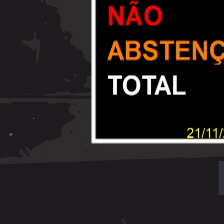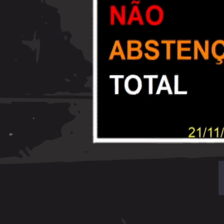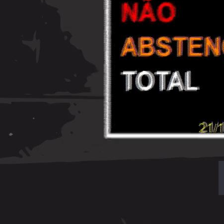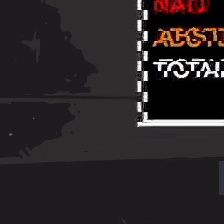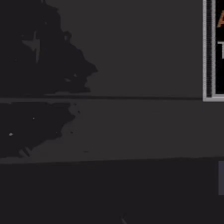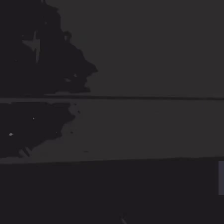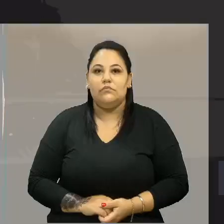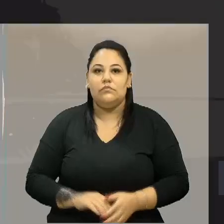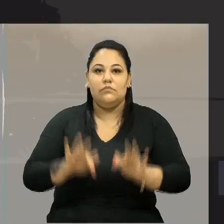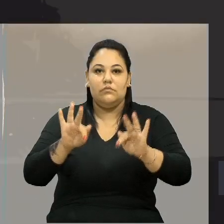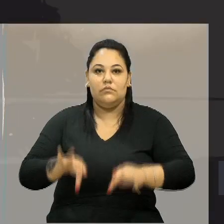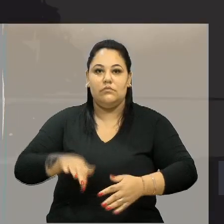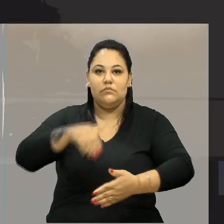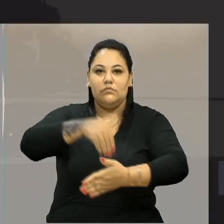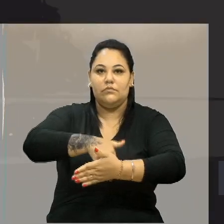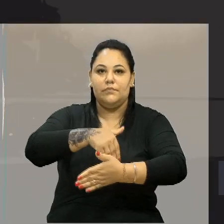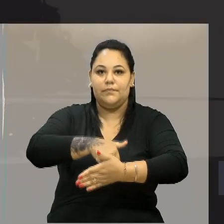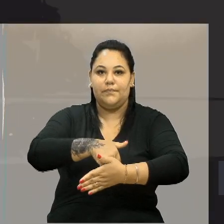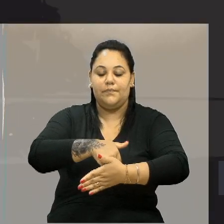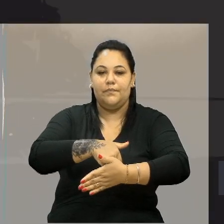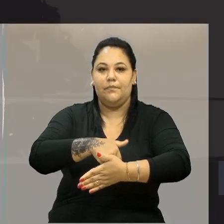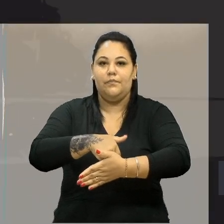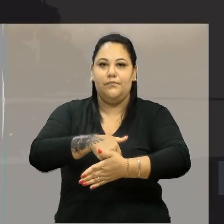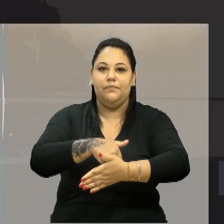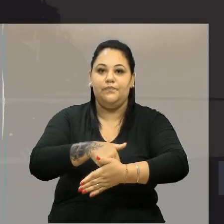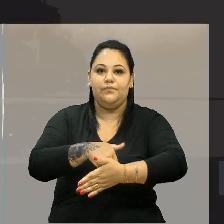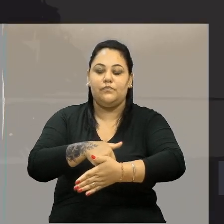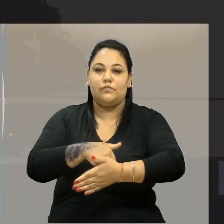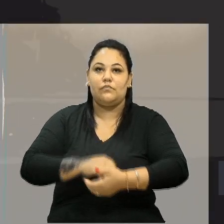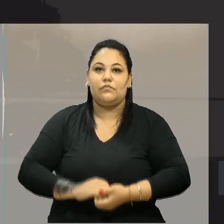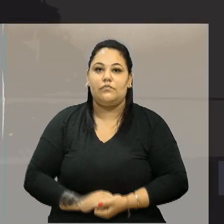Encerrado o registro dos votos. Encerrada a votação.